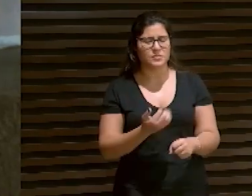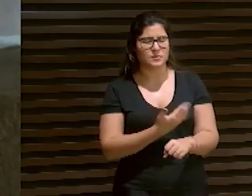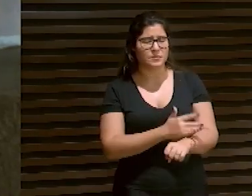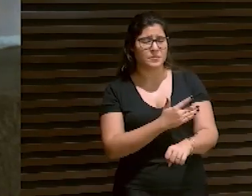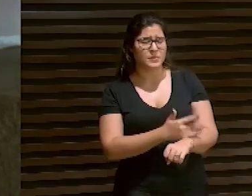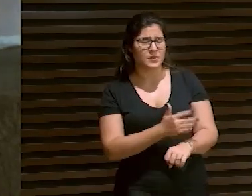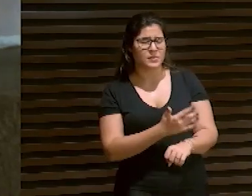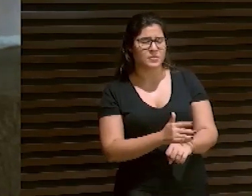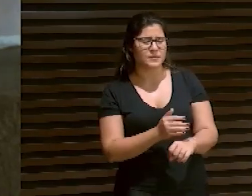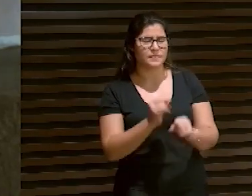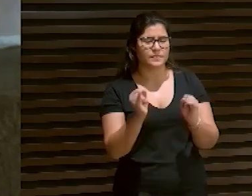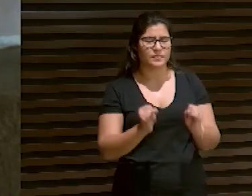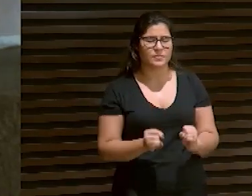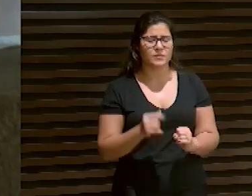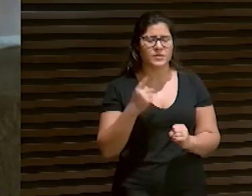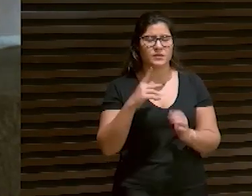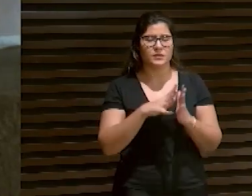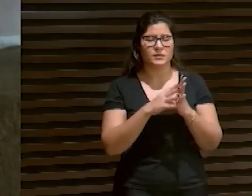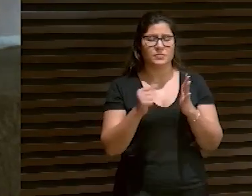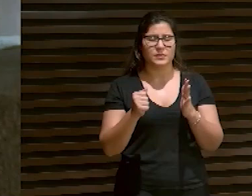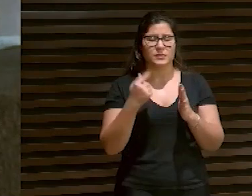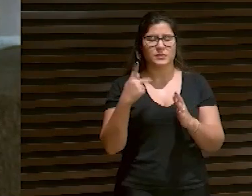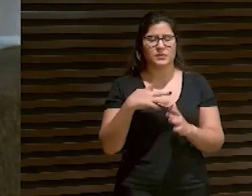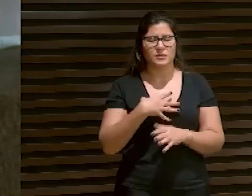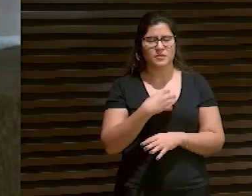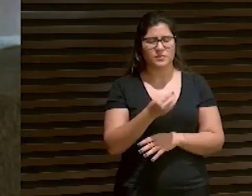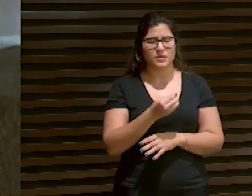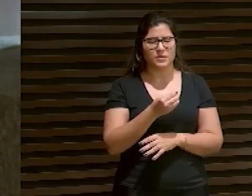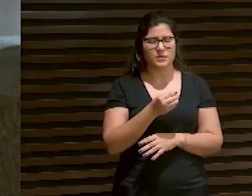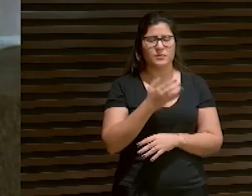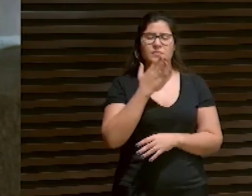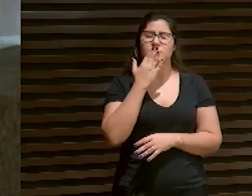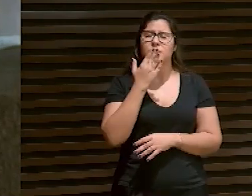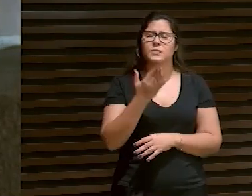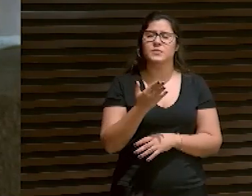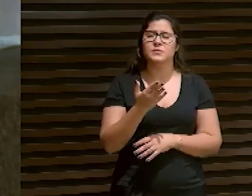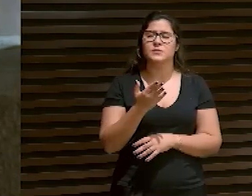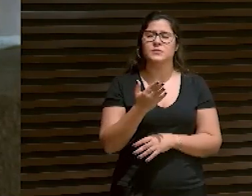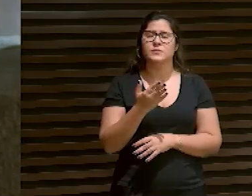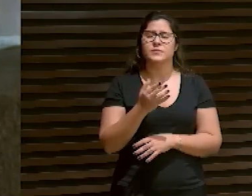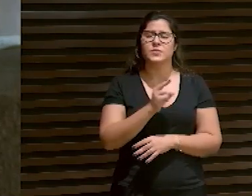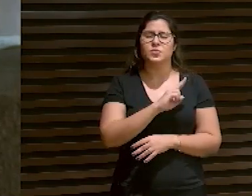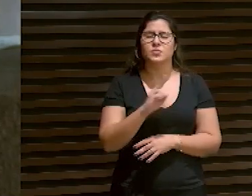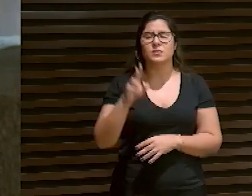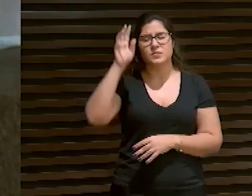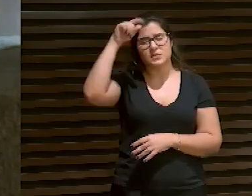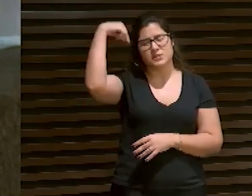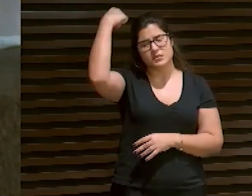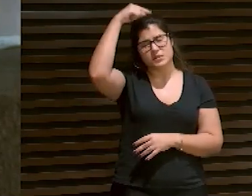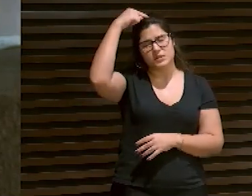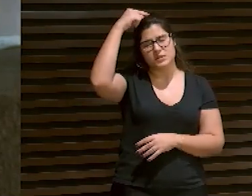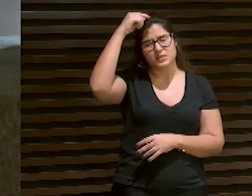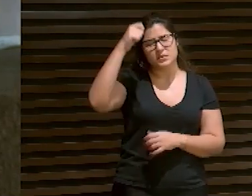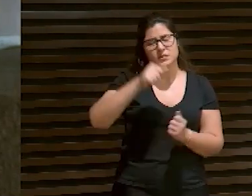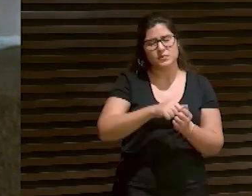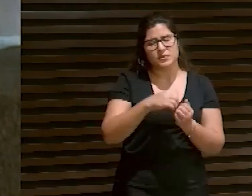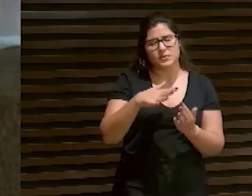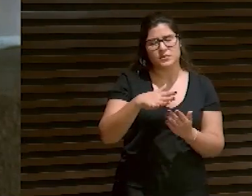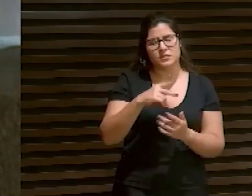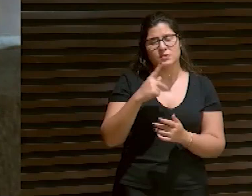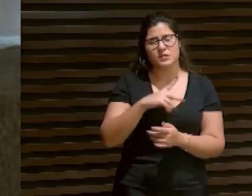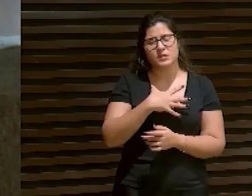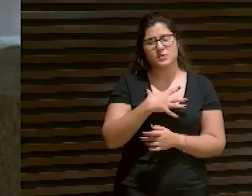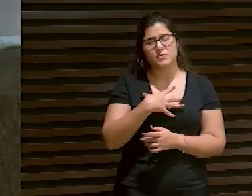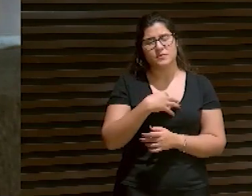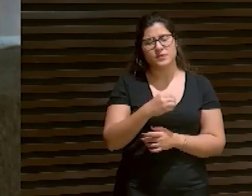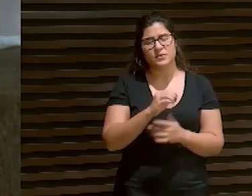à imagem do Teu Filho. É o que nós te pedimos no doce nome, no nome santo e precioso e único do Teu Filho,